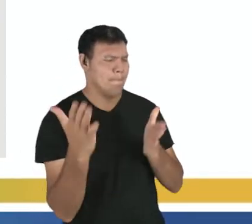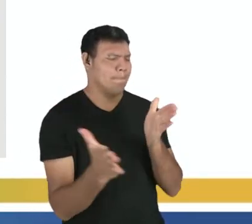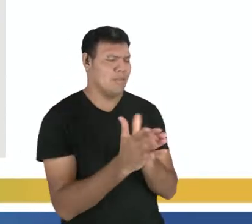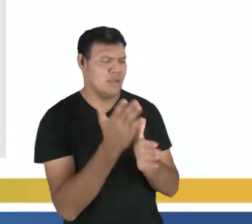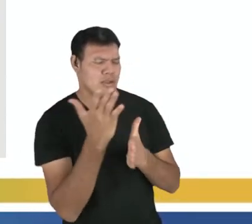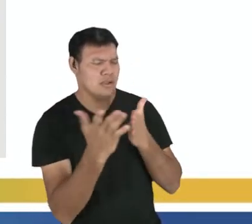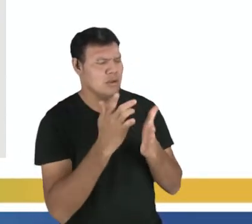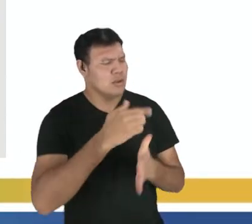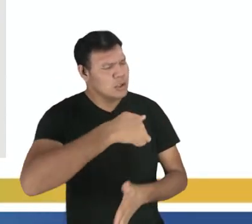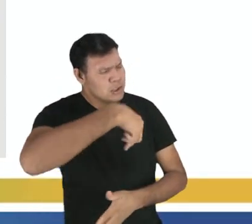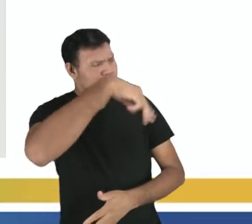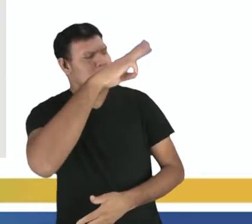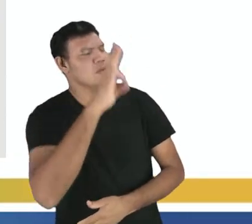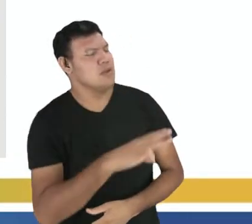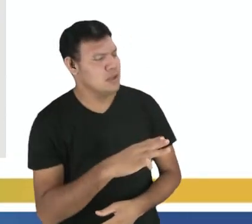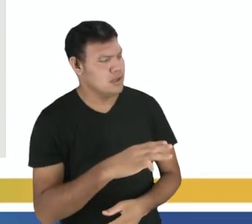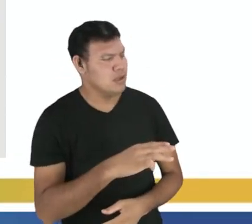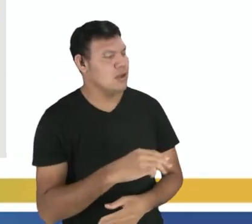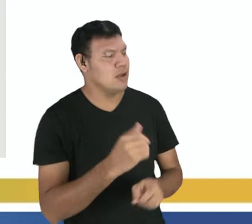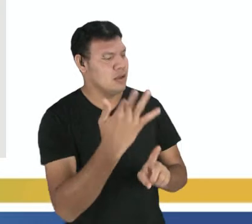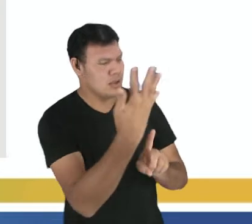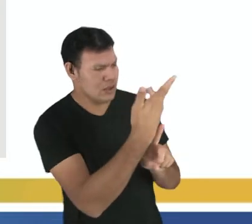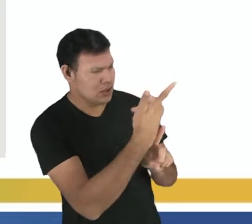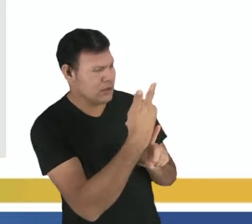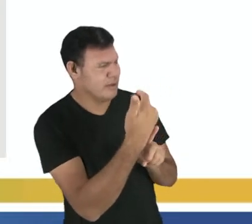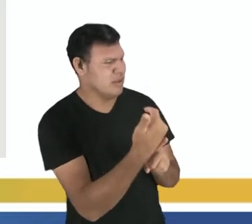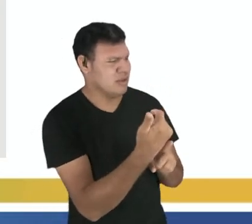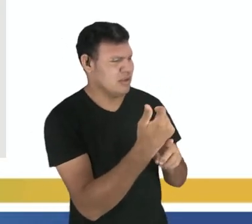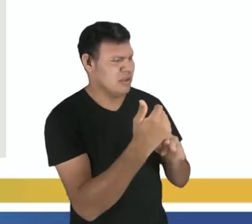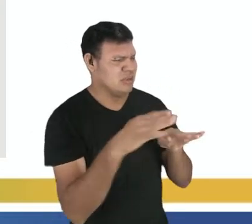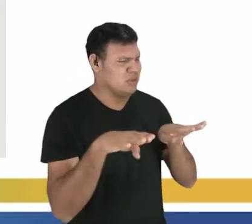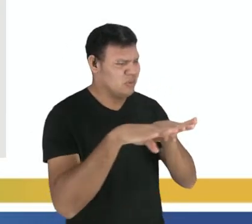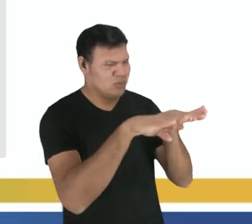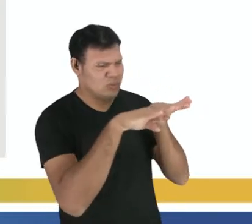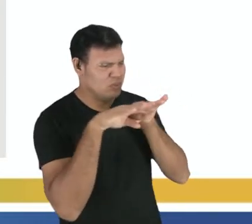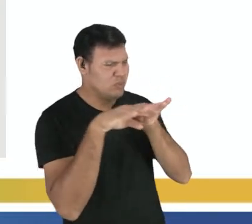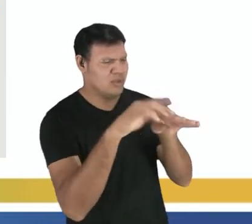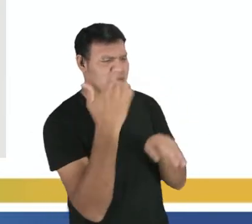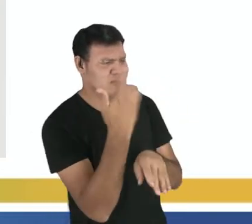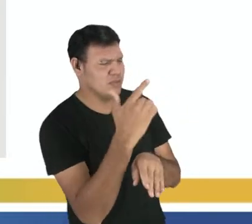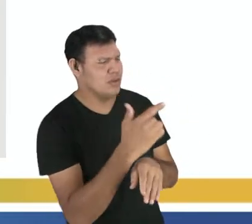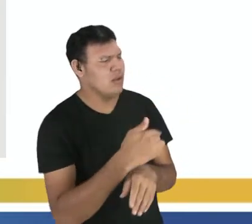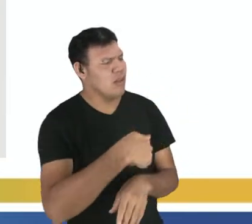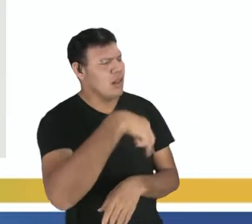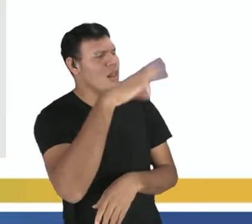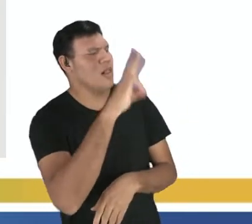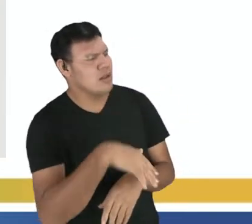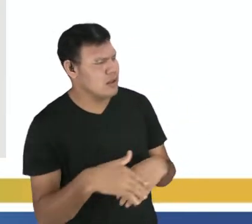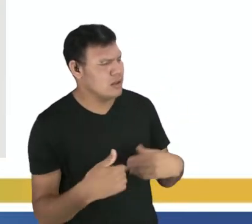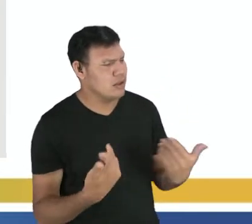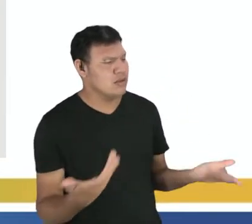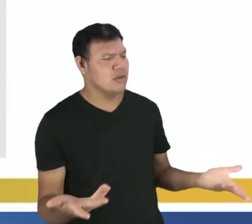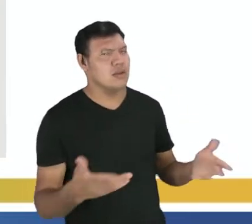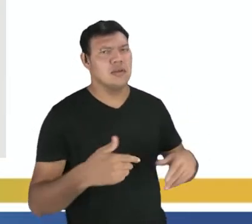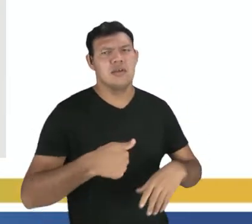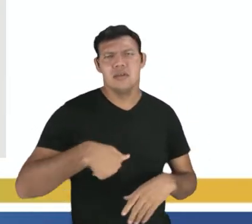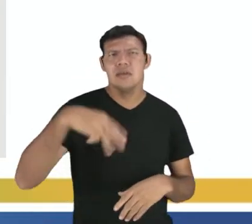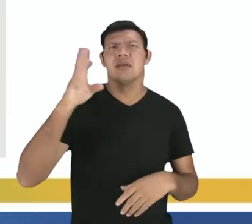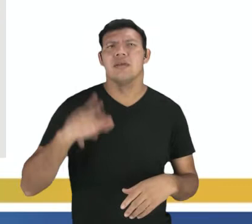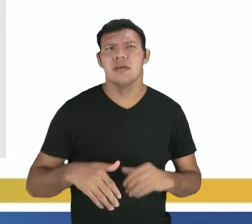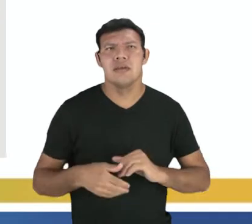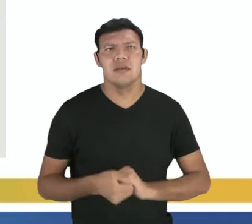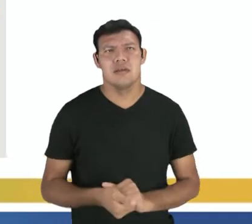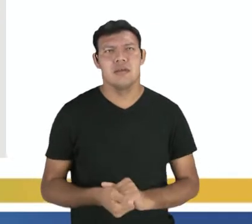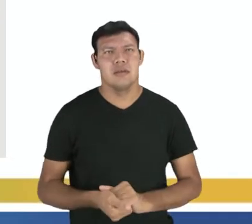arte inigualável nunca esqueceremos. Mas quem foi? Quem? E por hoje é só, amigos. Até amanhã. Ele